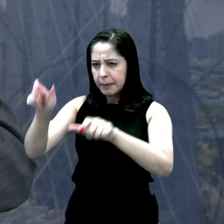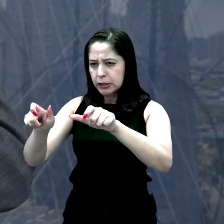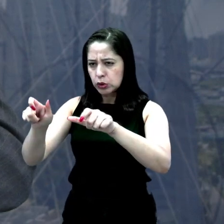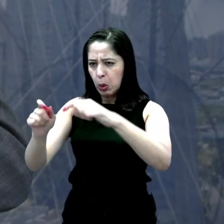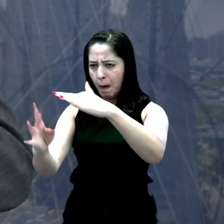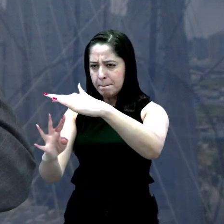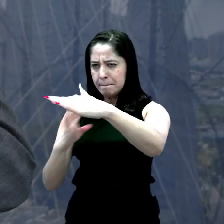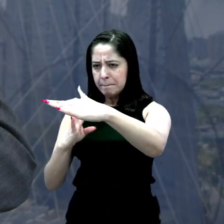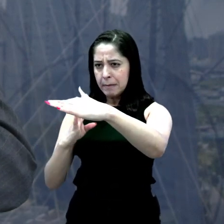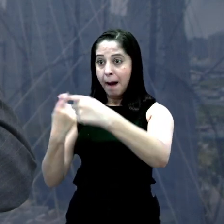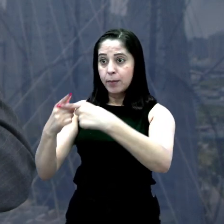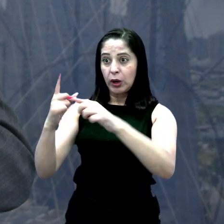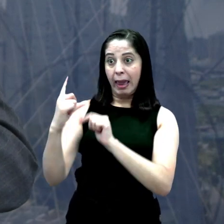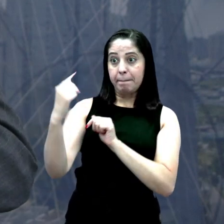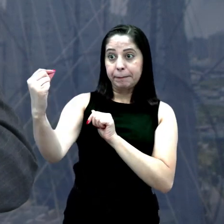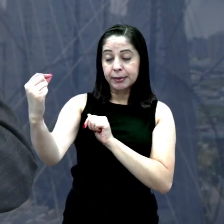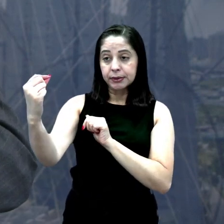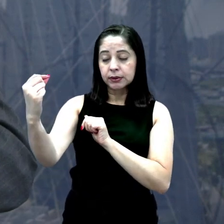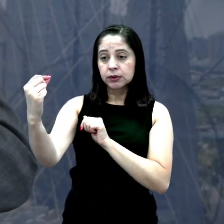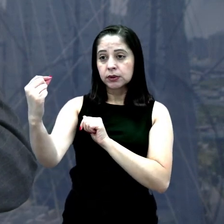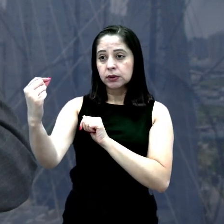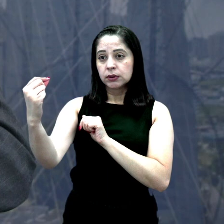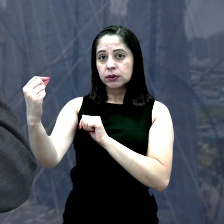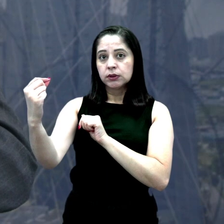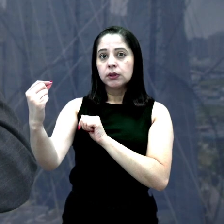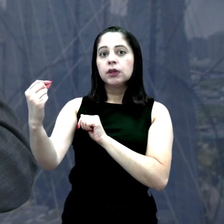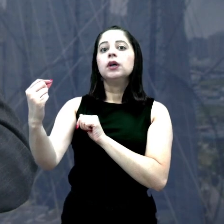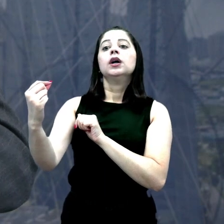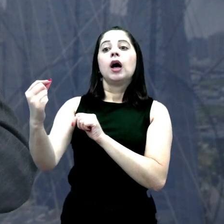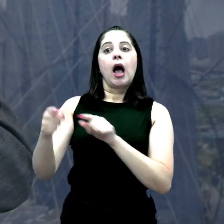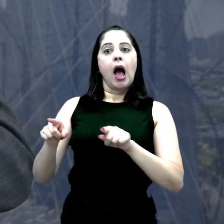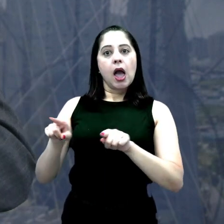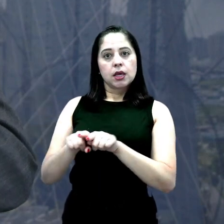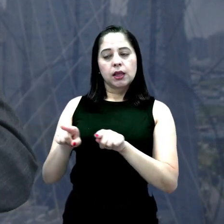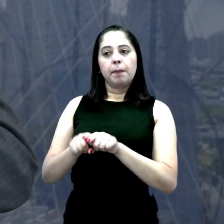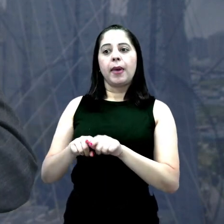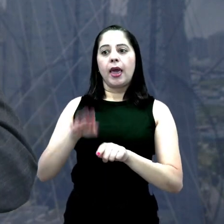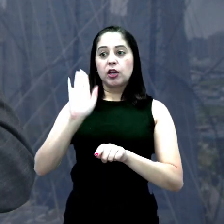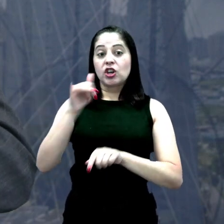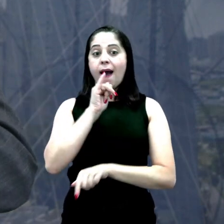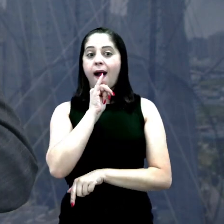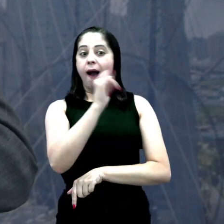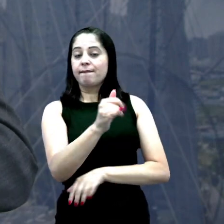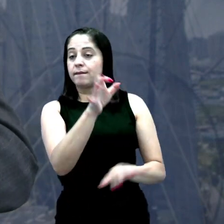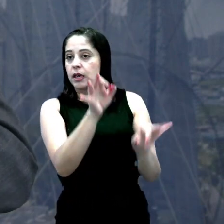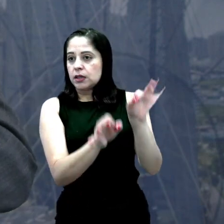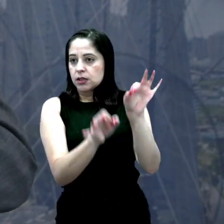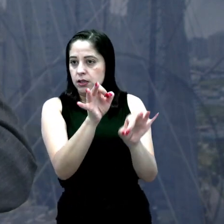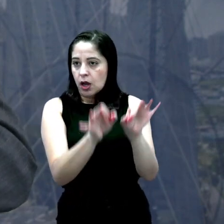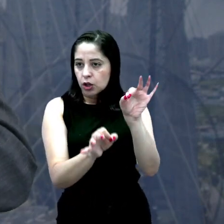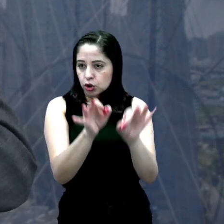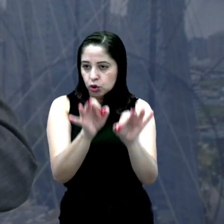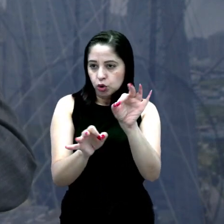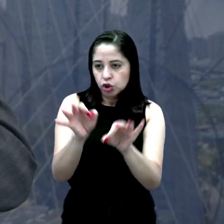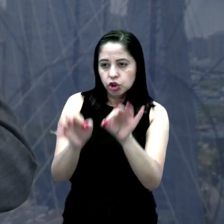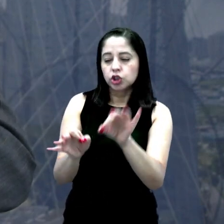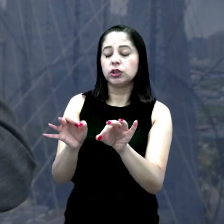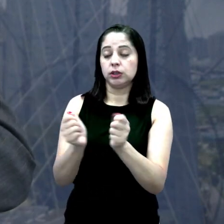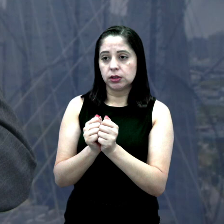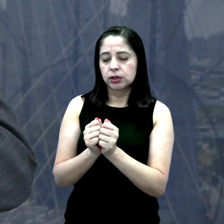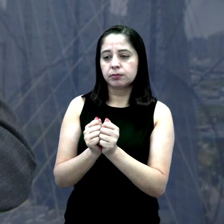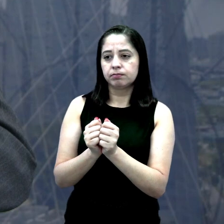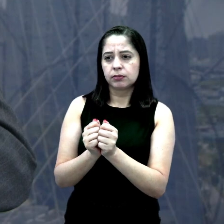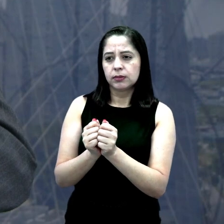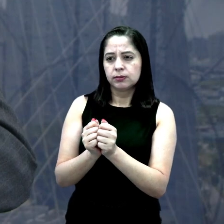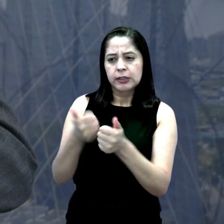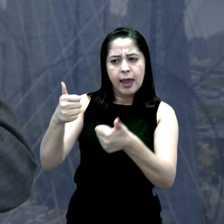benefícios sociais, né? Bolsa Família, SUS, né? Pedido de abrigo, né? Às vezes um auxílio locação,